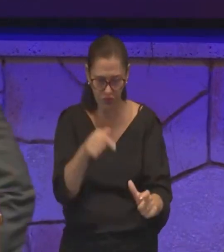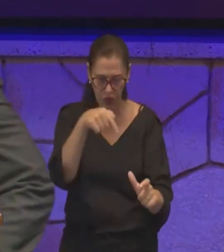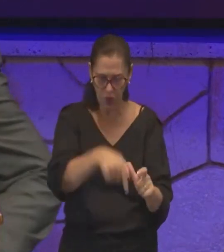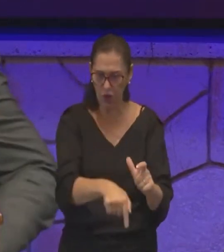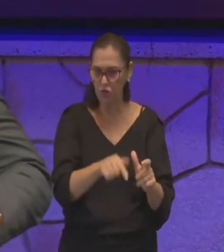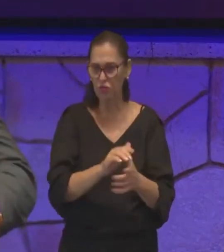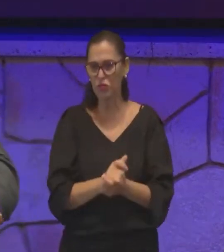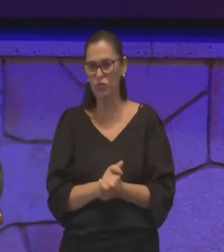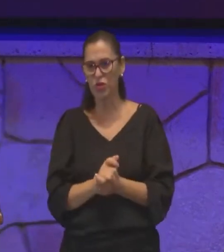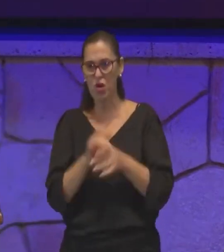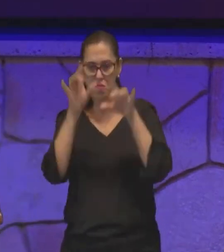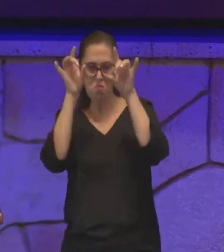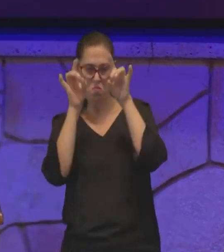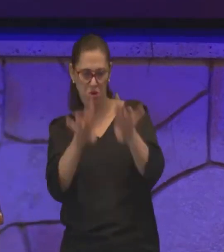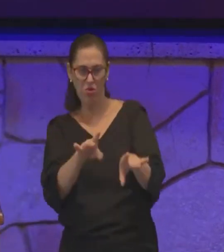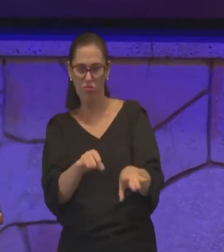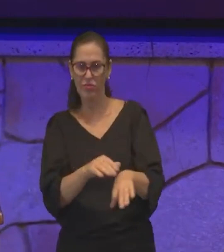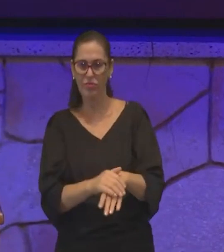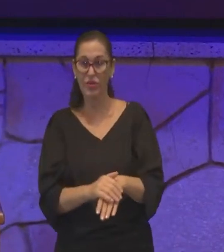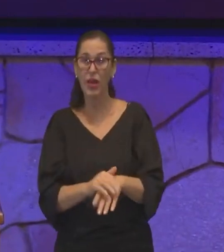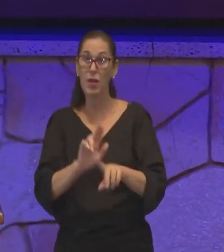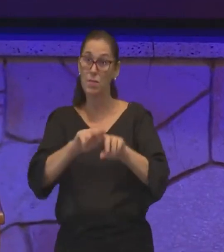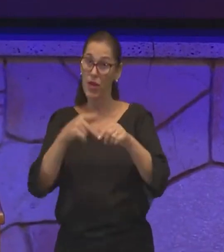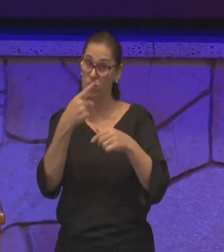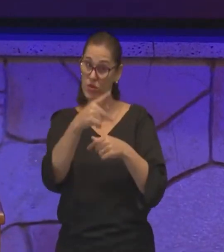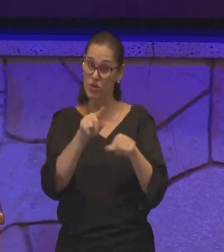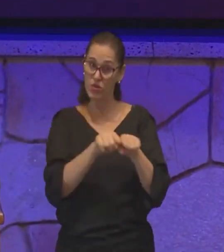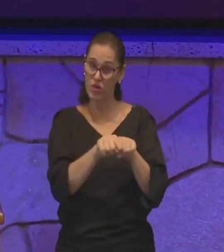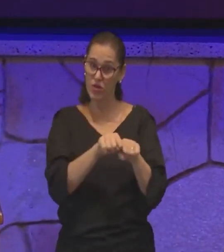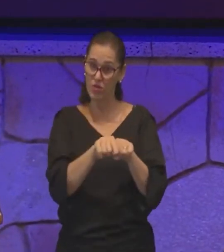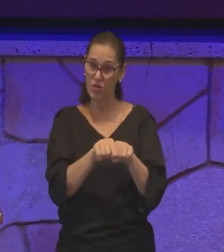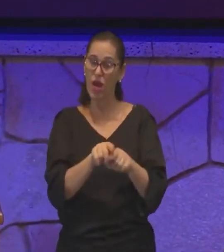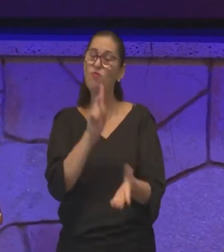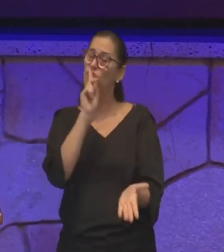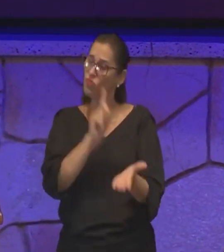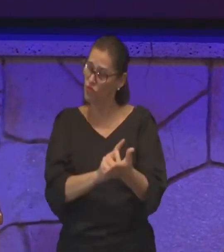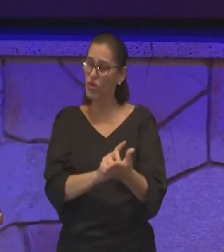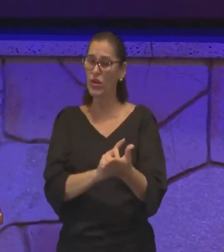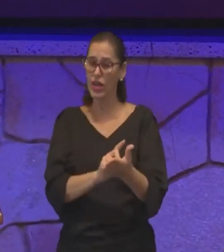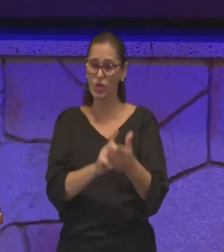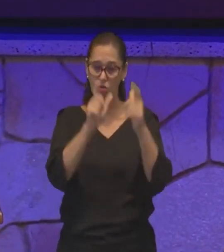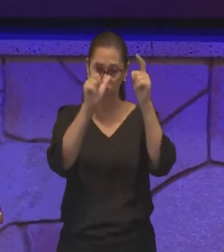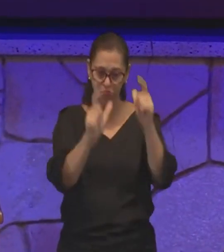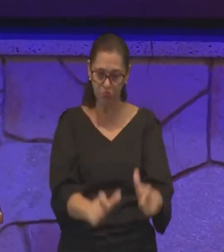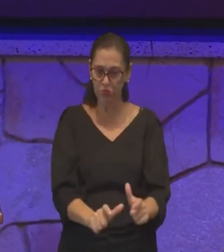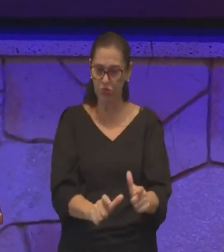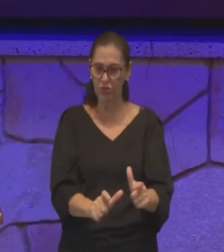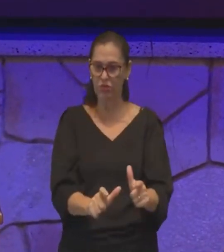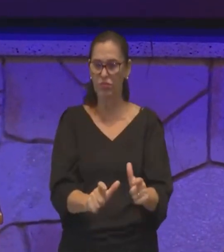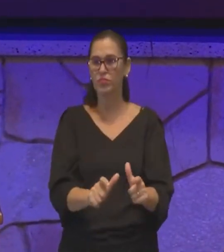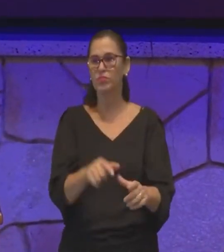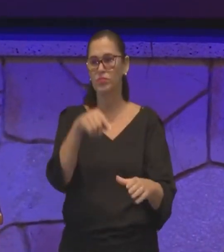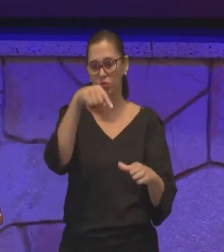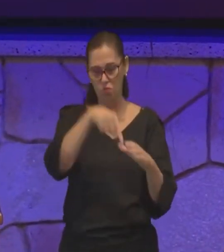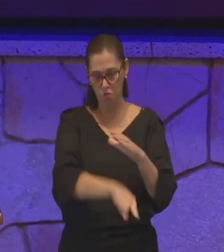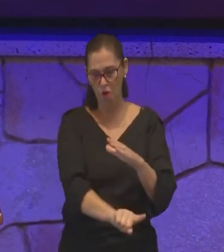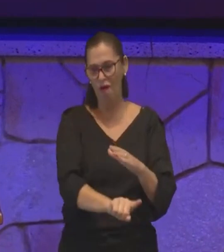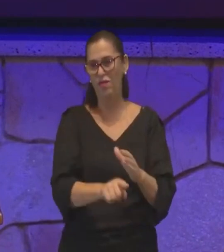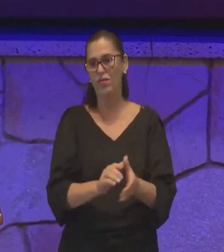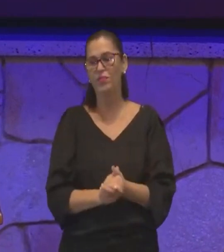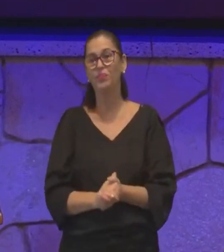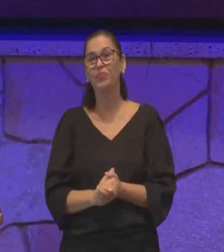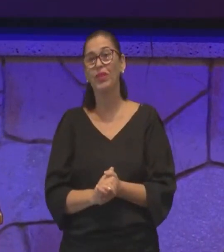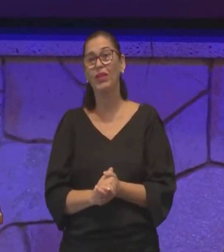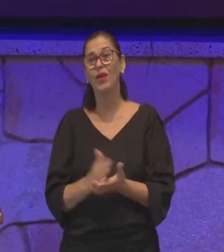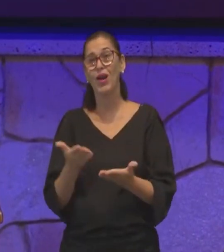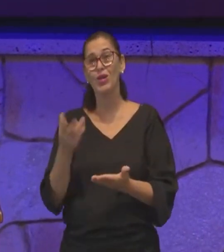Ele foi jogado pelos seus irmãos, literalmente num buraco. E a história que eu quero então